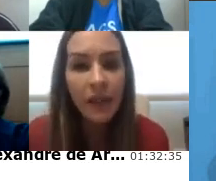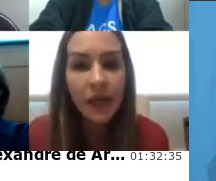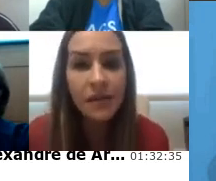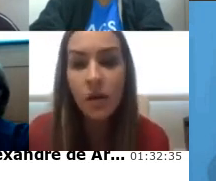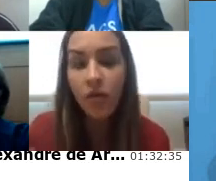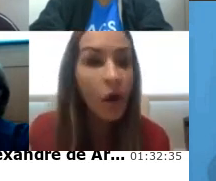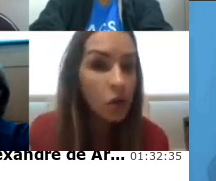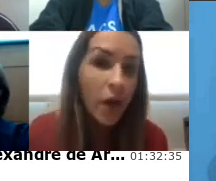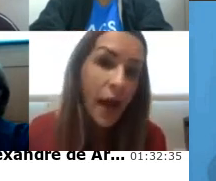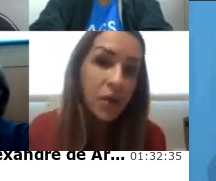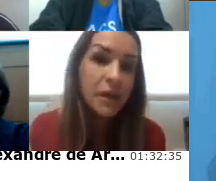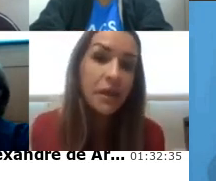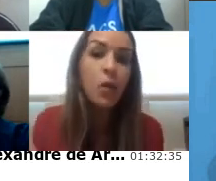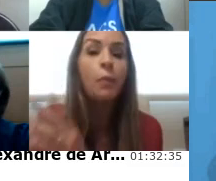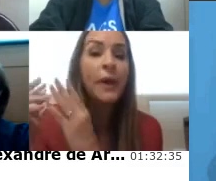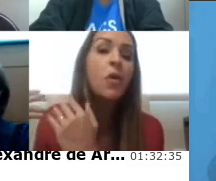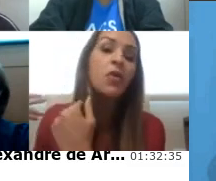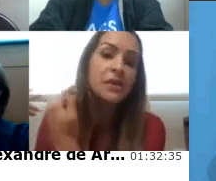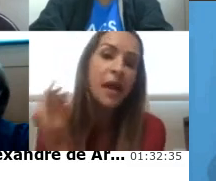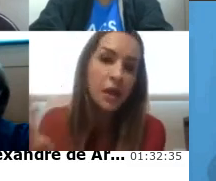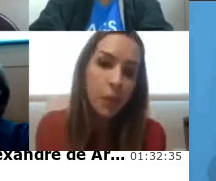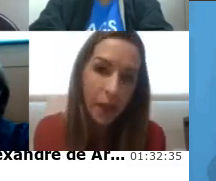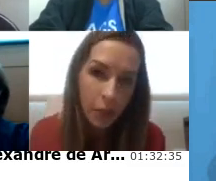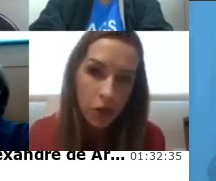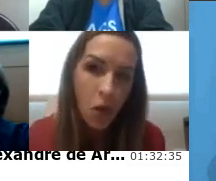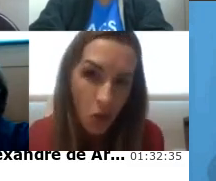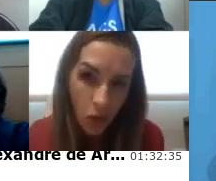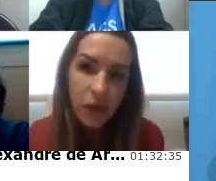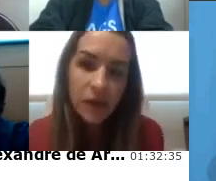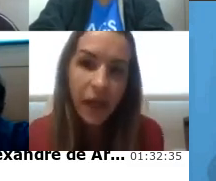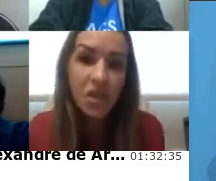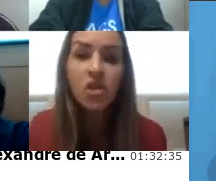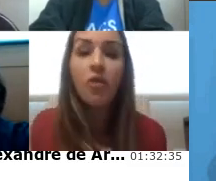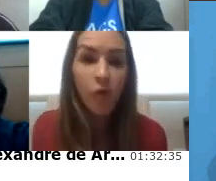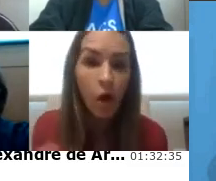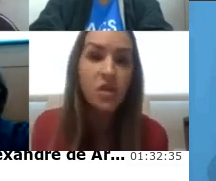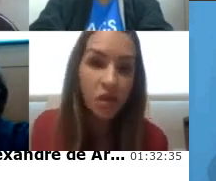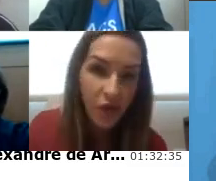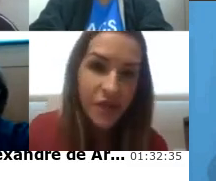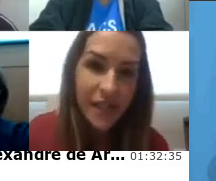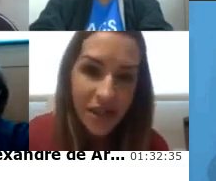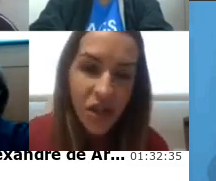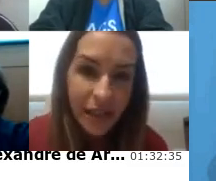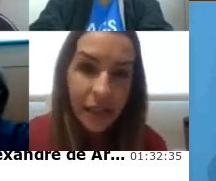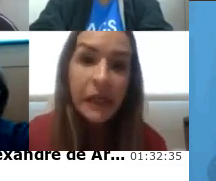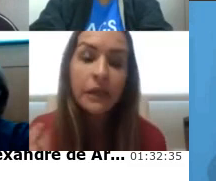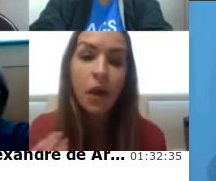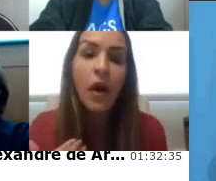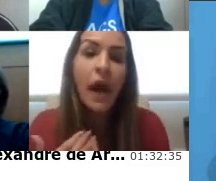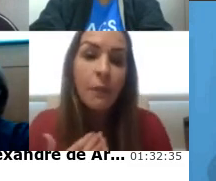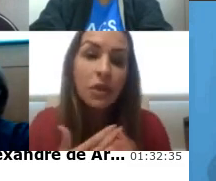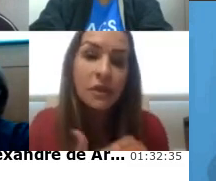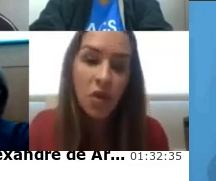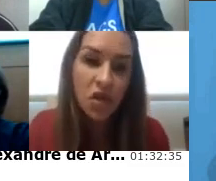a medicação fora do horário que seria o preconizado pelo protocolo né mas de que forma a gente vai fazer ele ingerir